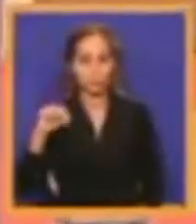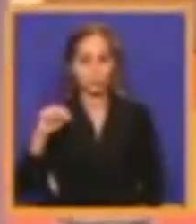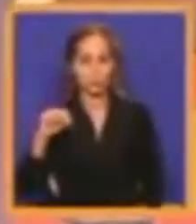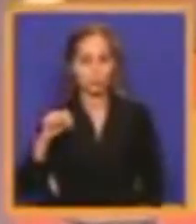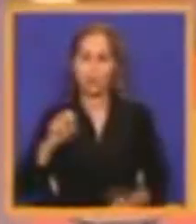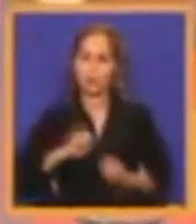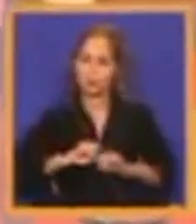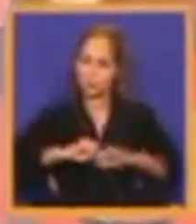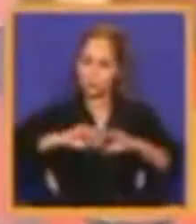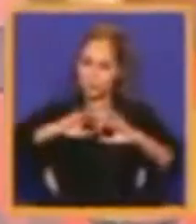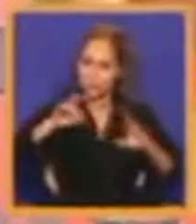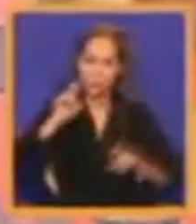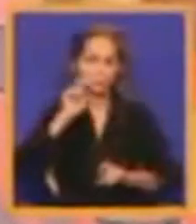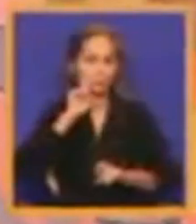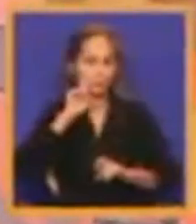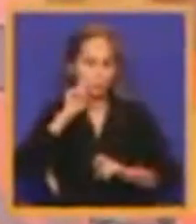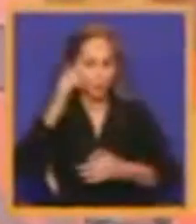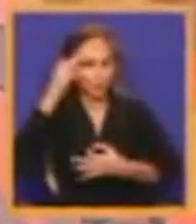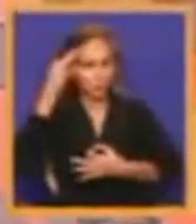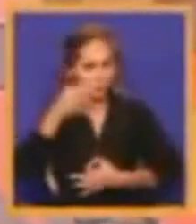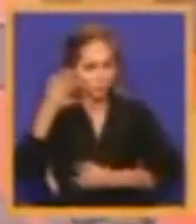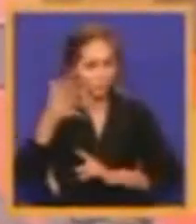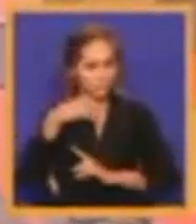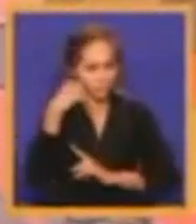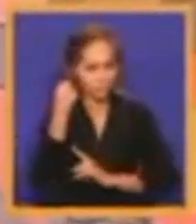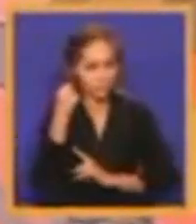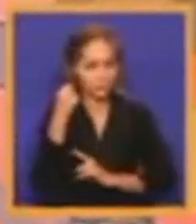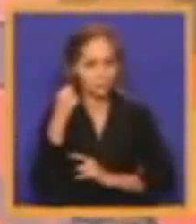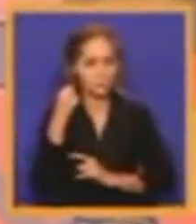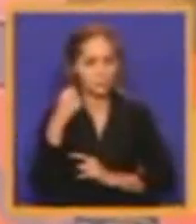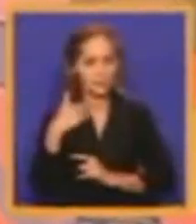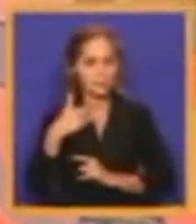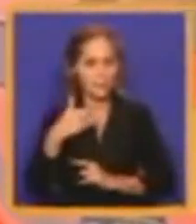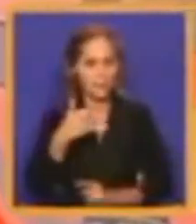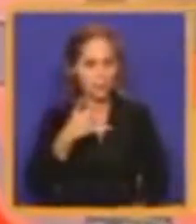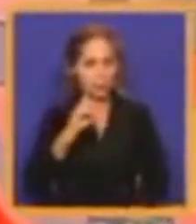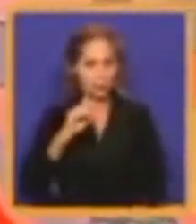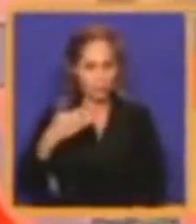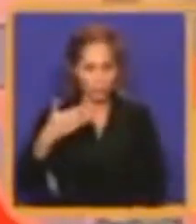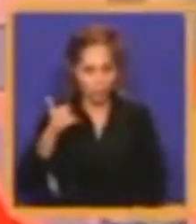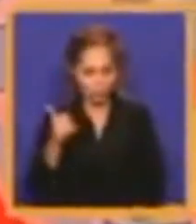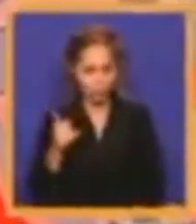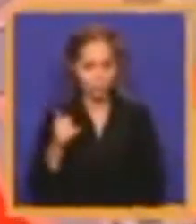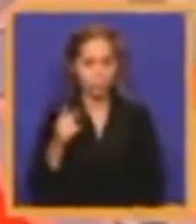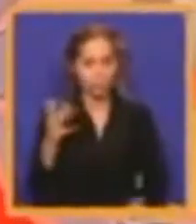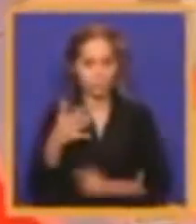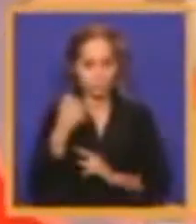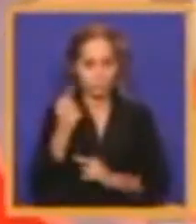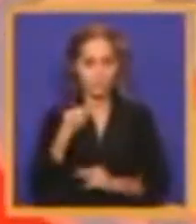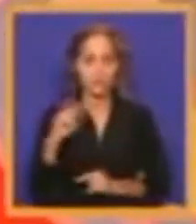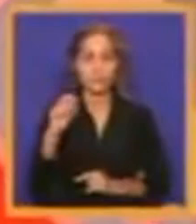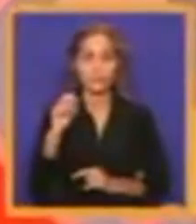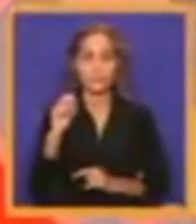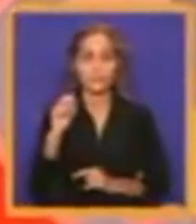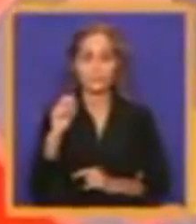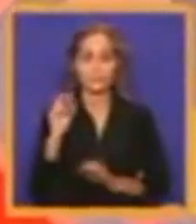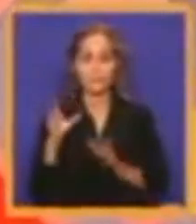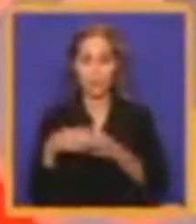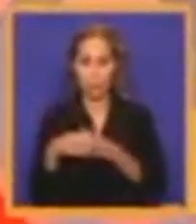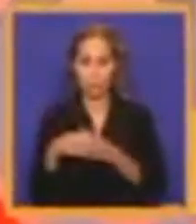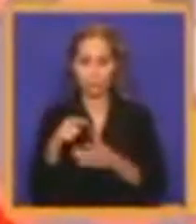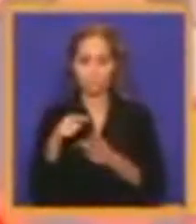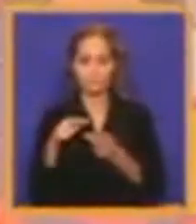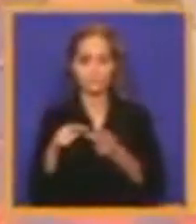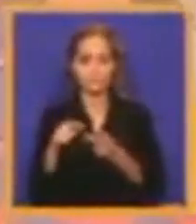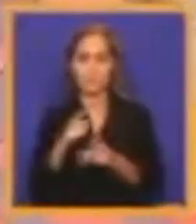Expansão, segurança, realismo, é o que os espera em 2012. E depois, num terceiro lugar, mas não quer dizer nada,